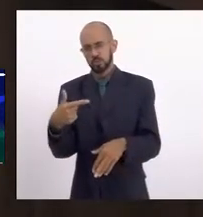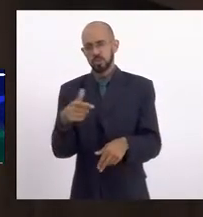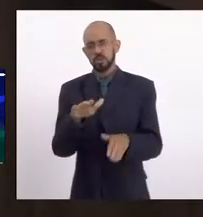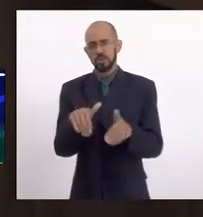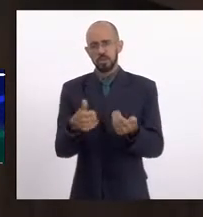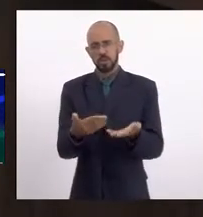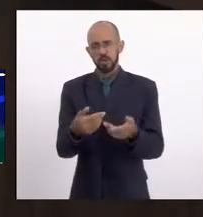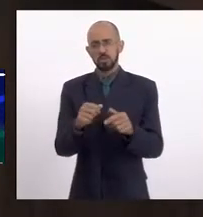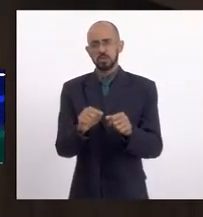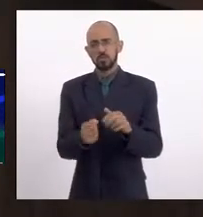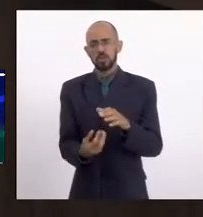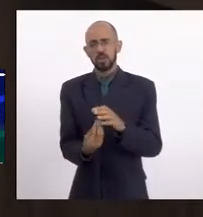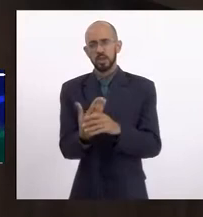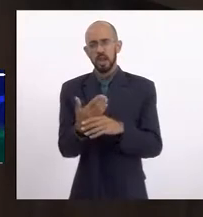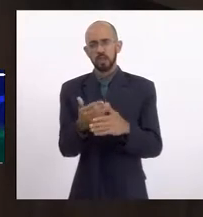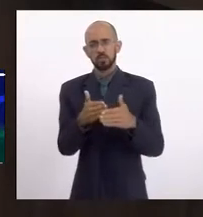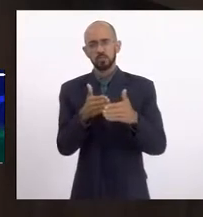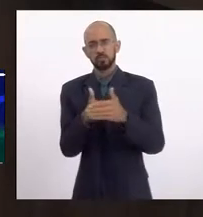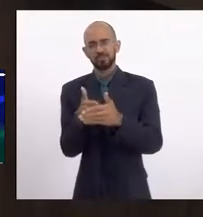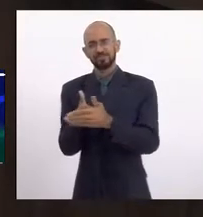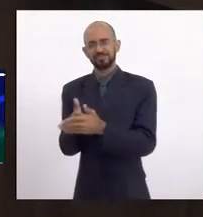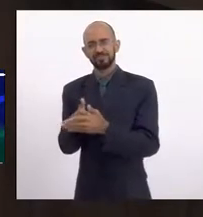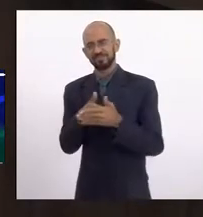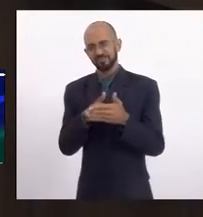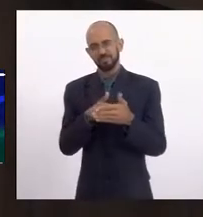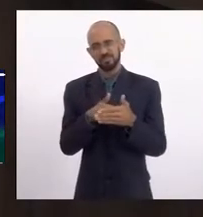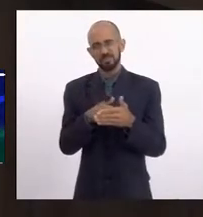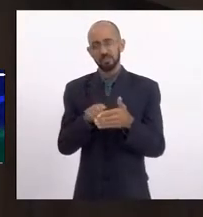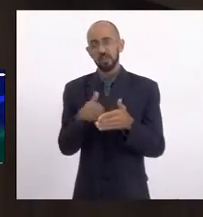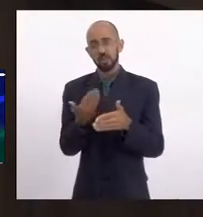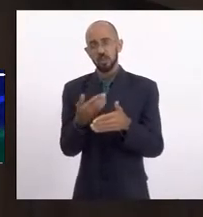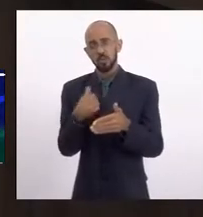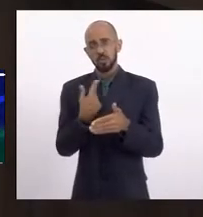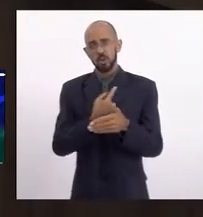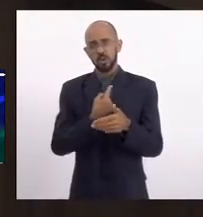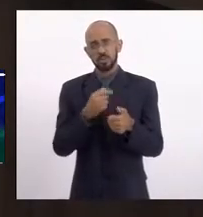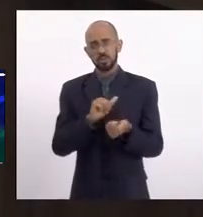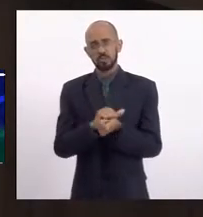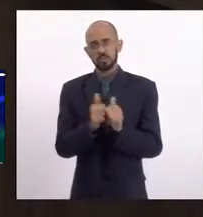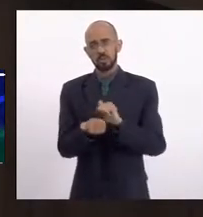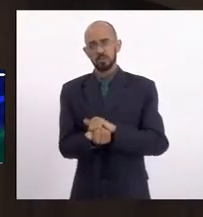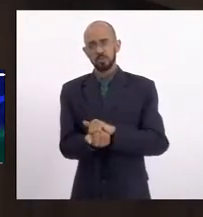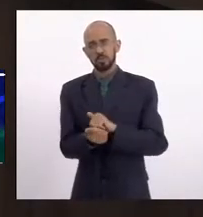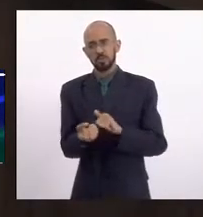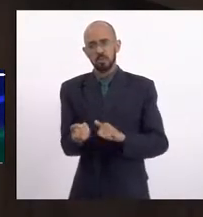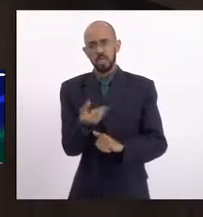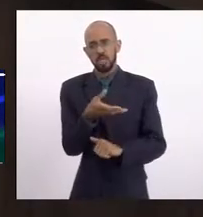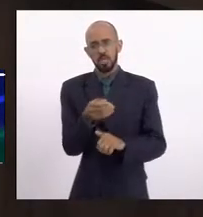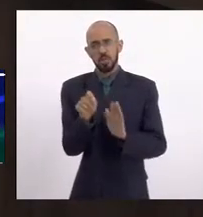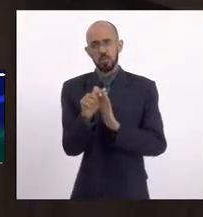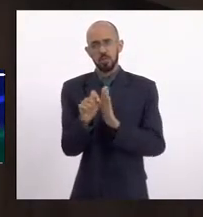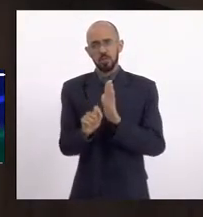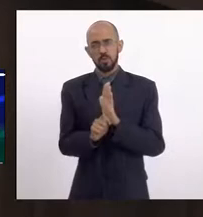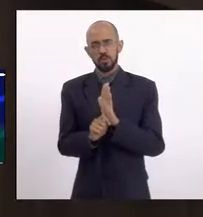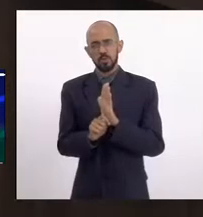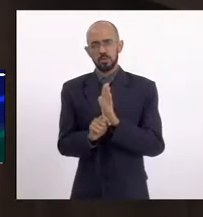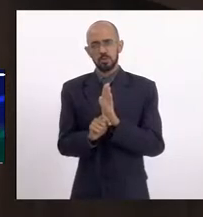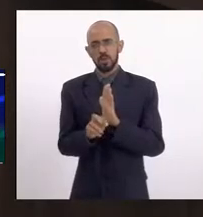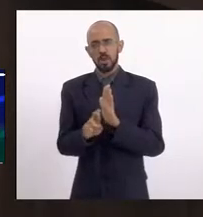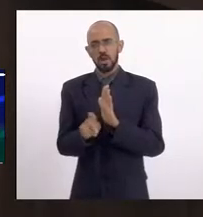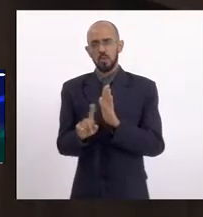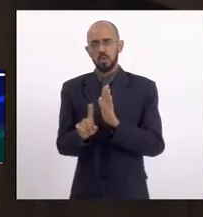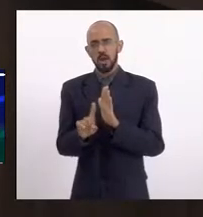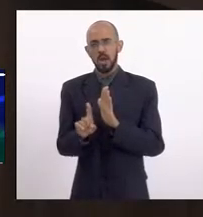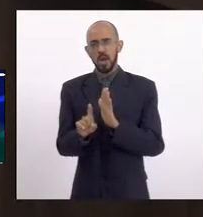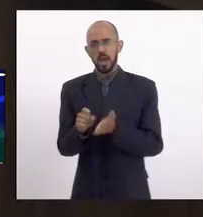obstáculo lado demandado então nós estamos adaptando uma nova redação não será